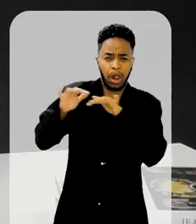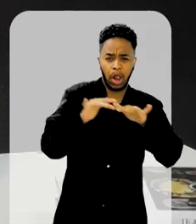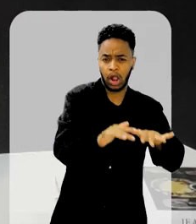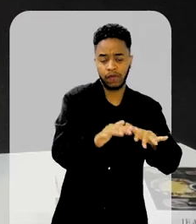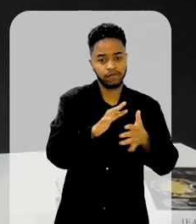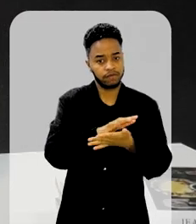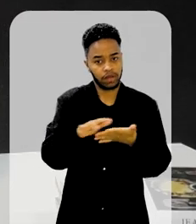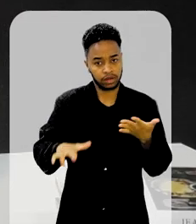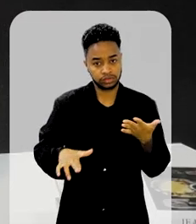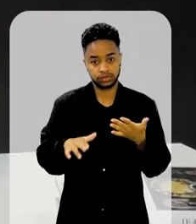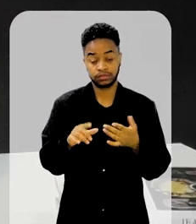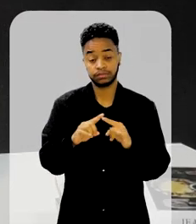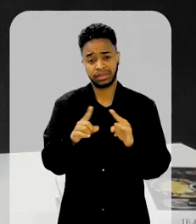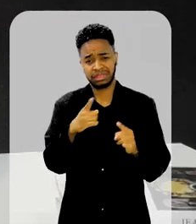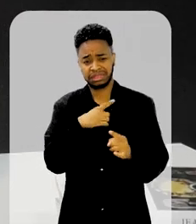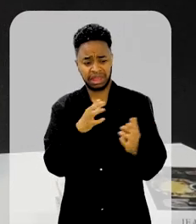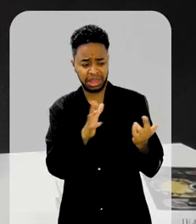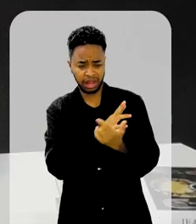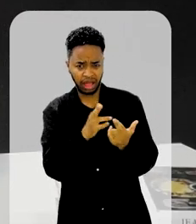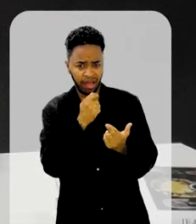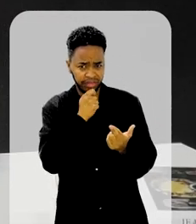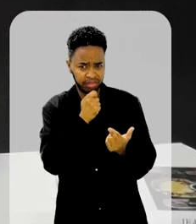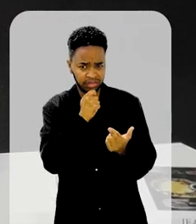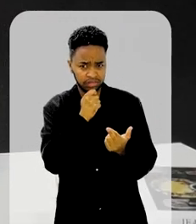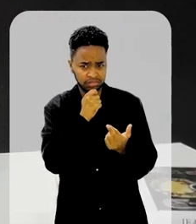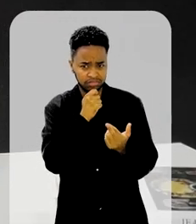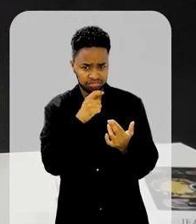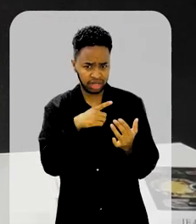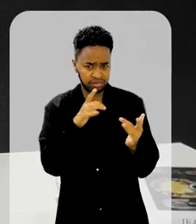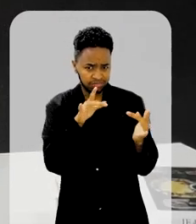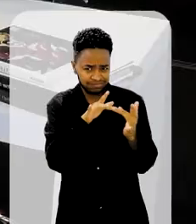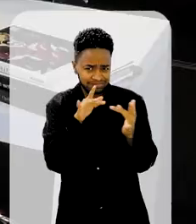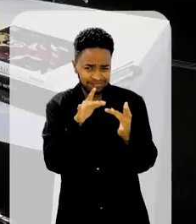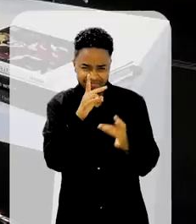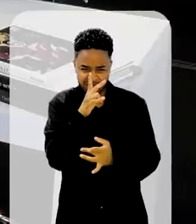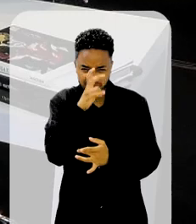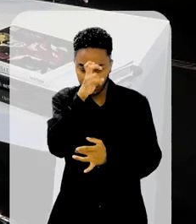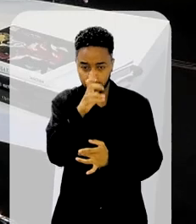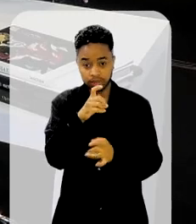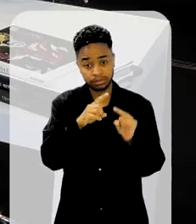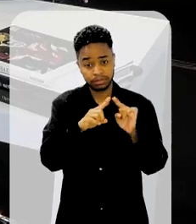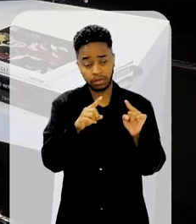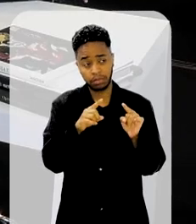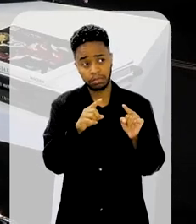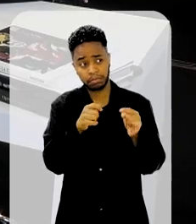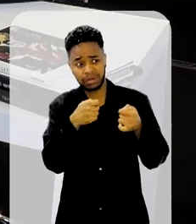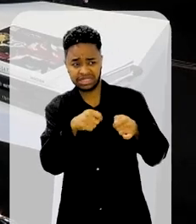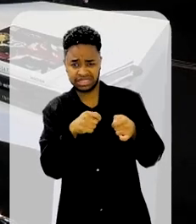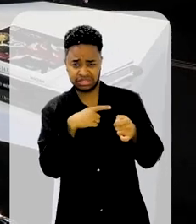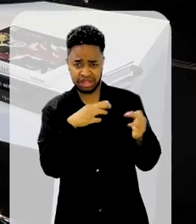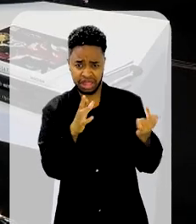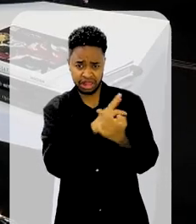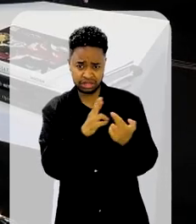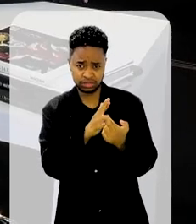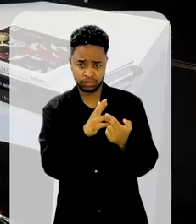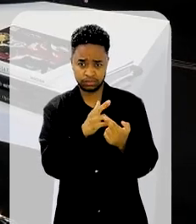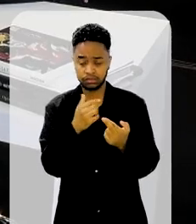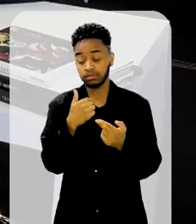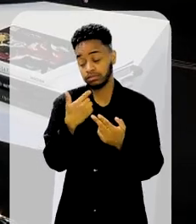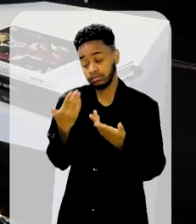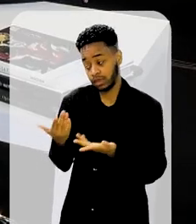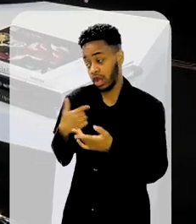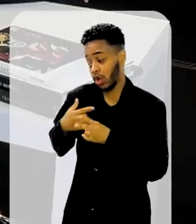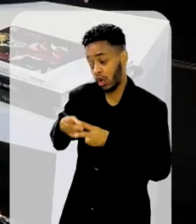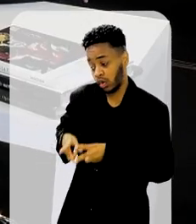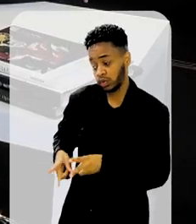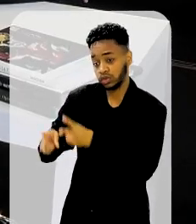imensa do artista mas ainda existe essa relação de afinidade e é necessário que haja essa relação vou